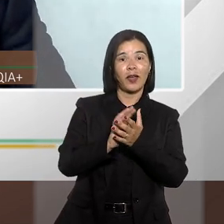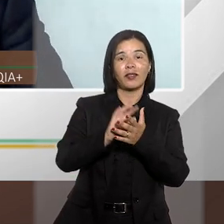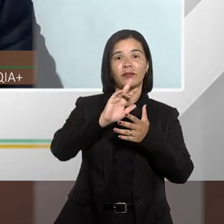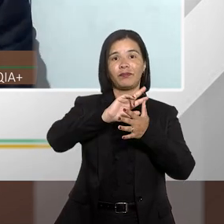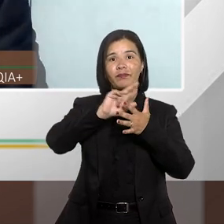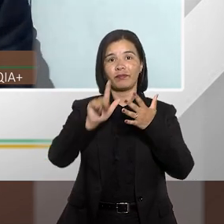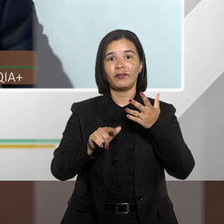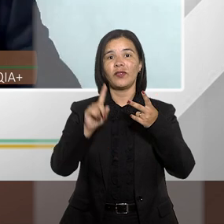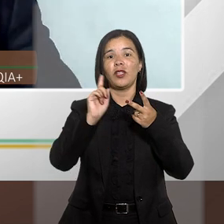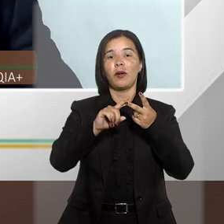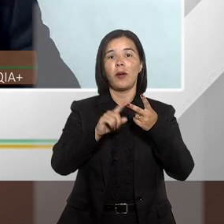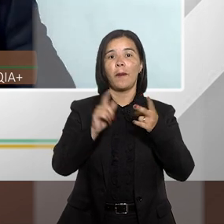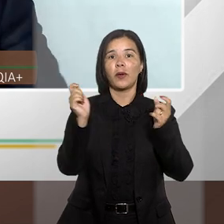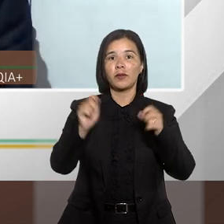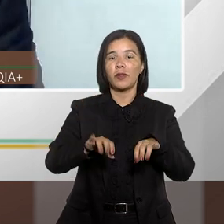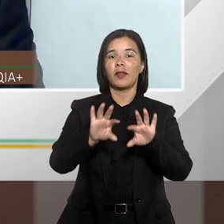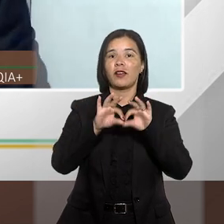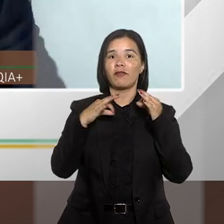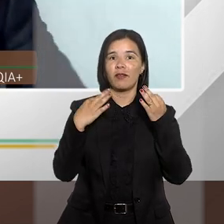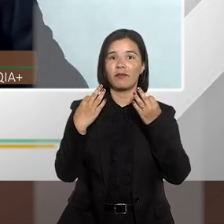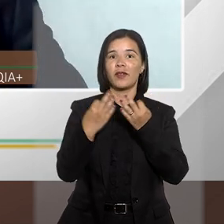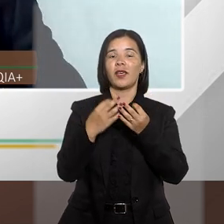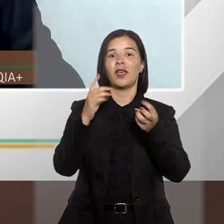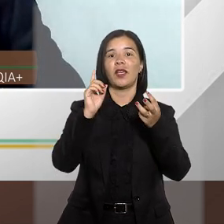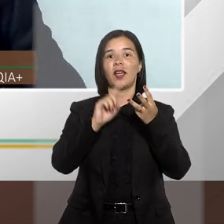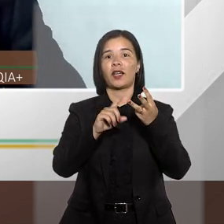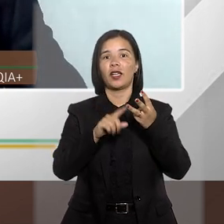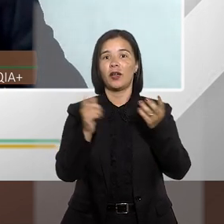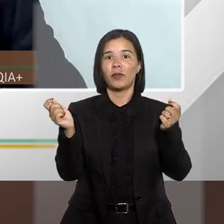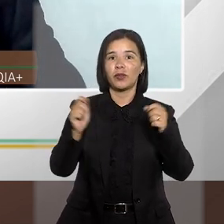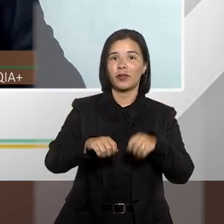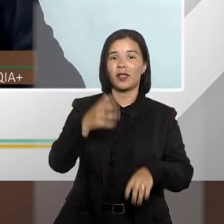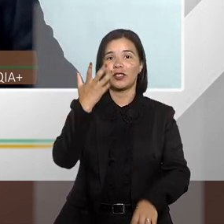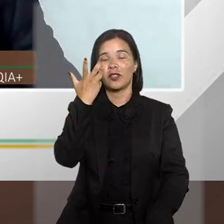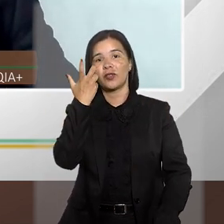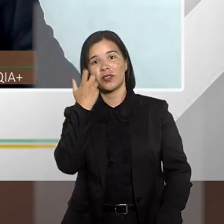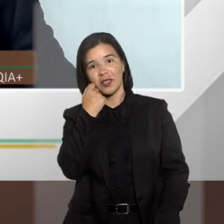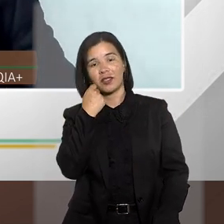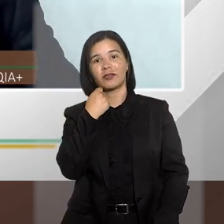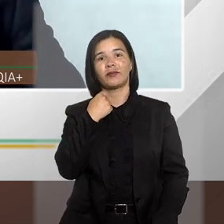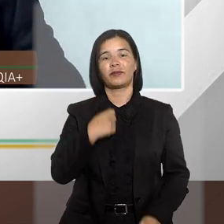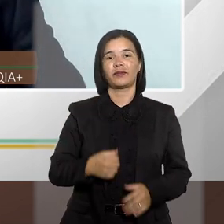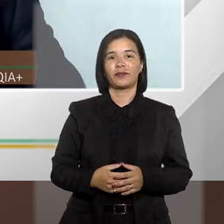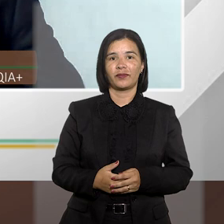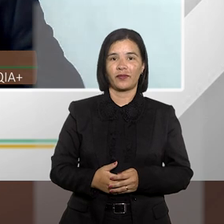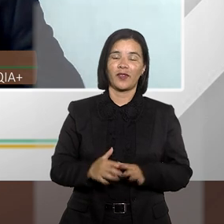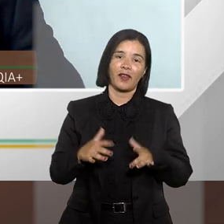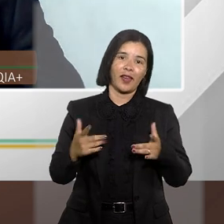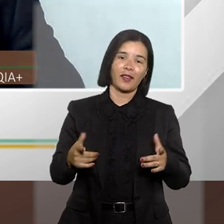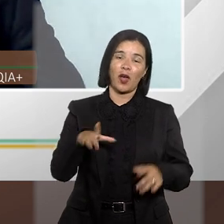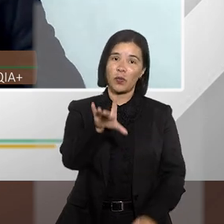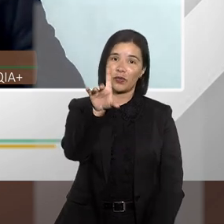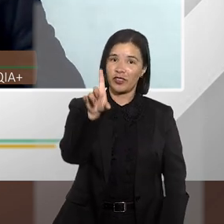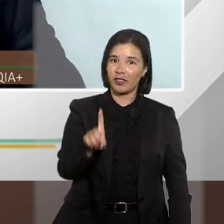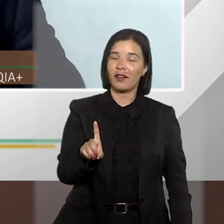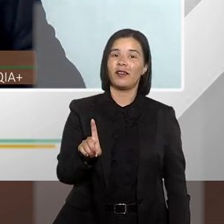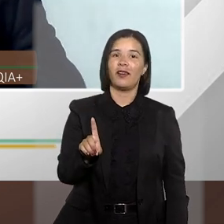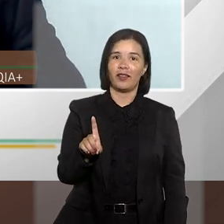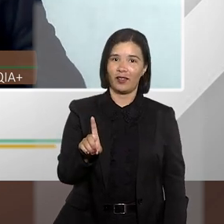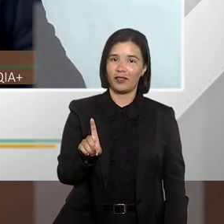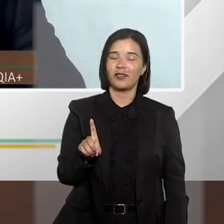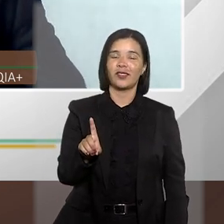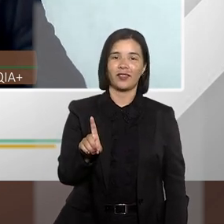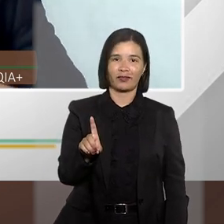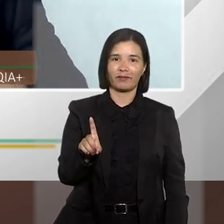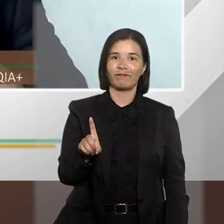eles a possibilidade de constituir família, entre eles a possibilidade de adoção, né? Que são direitos